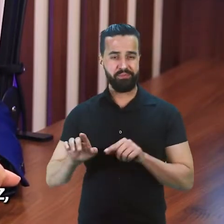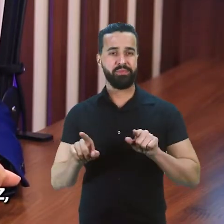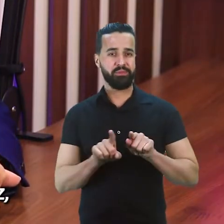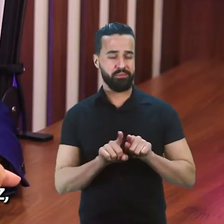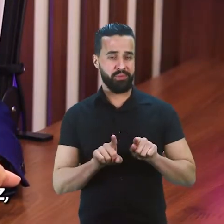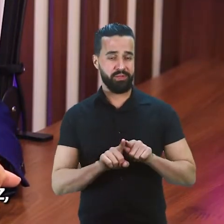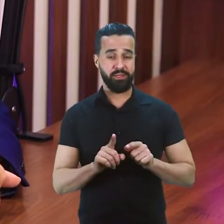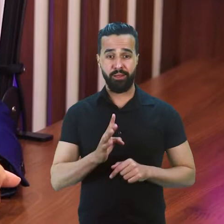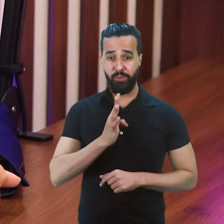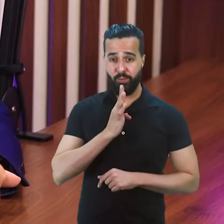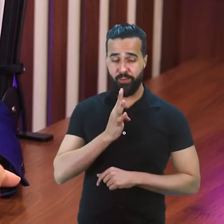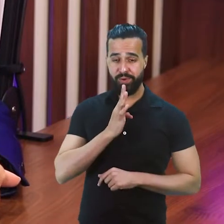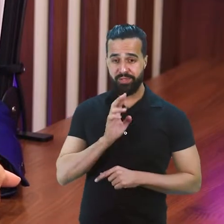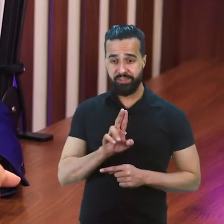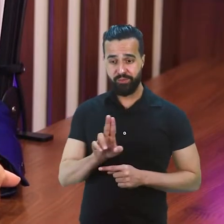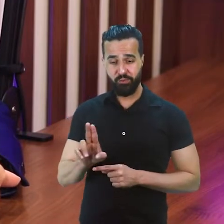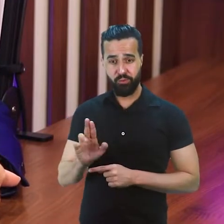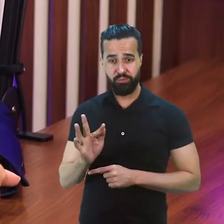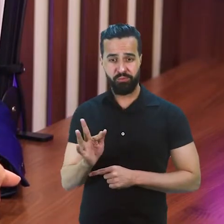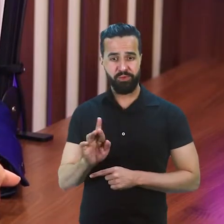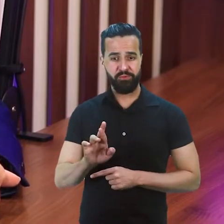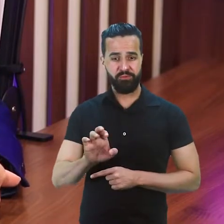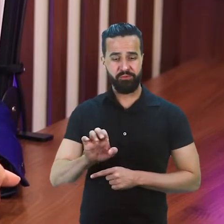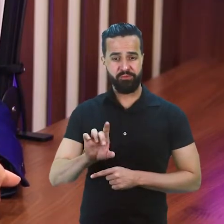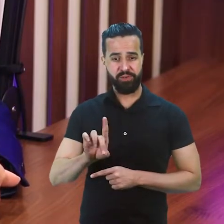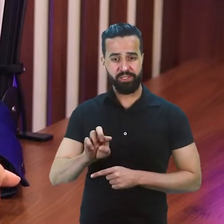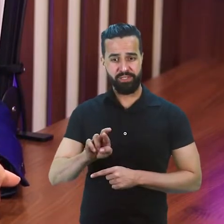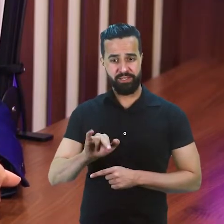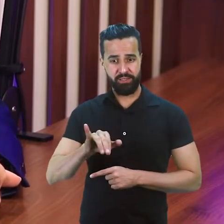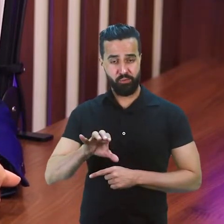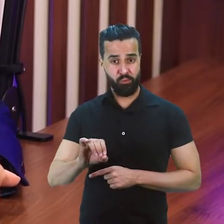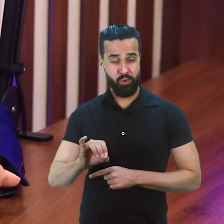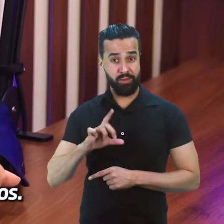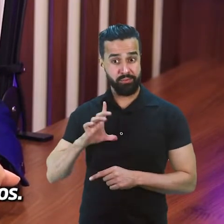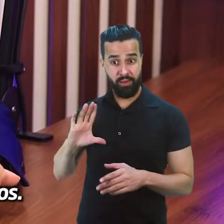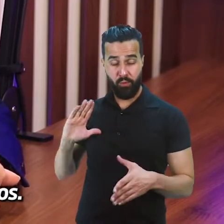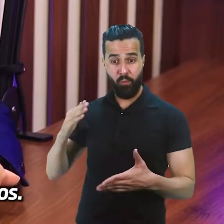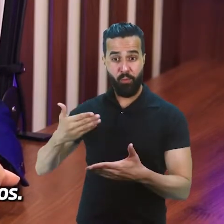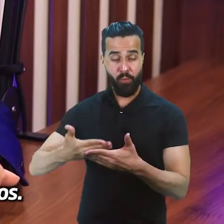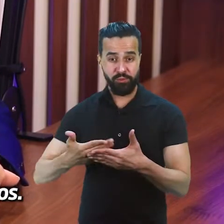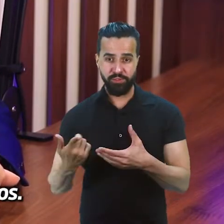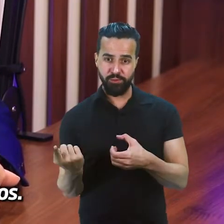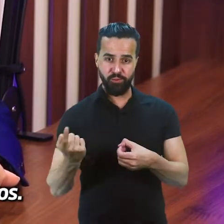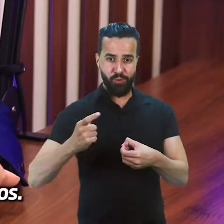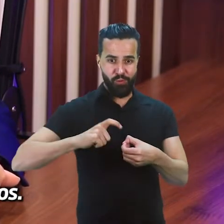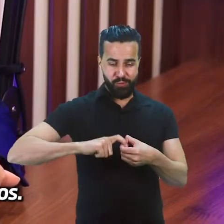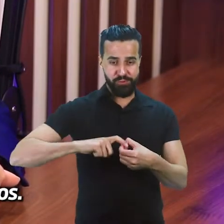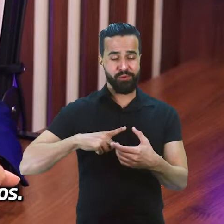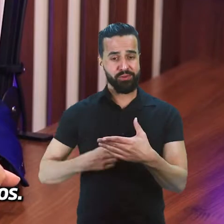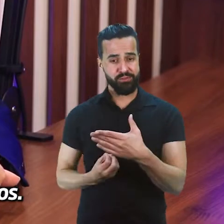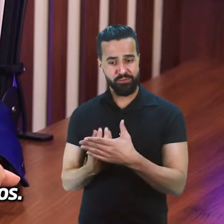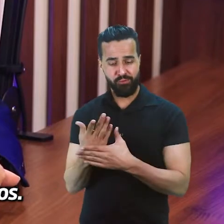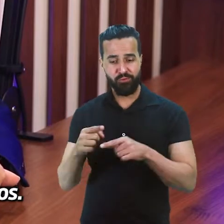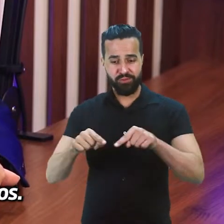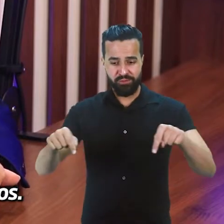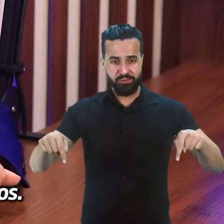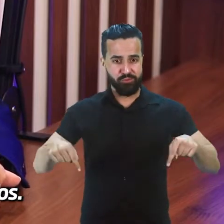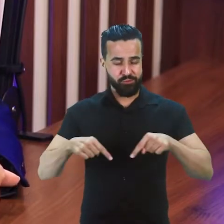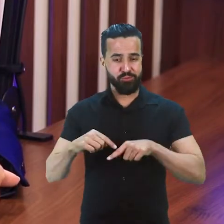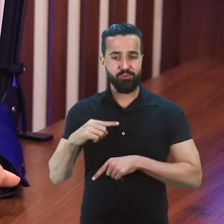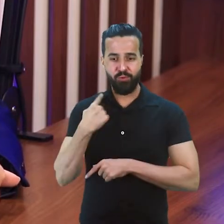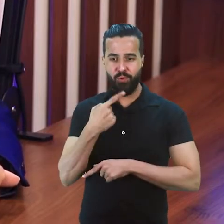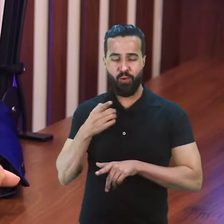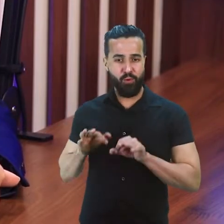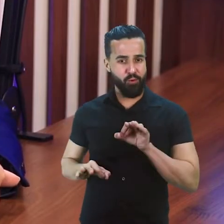o Frederico Vaz, que é meu sócio até hoje, fundou o escritório comigo, né? Apesar que hoje a gente tem outros